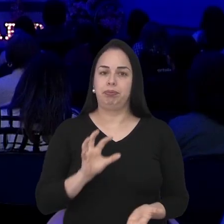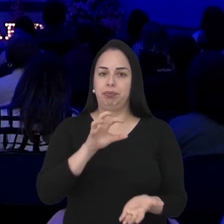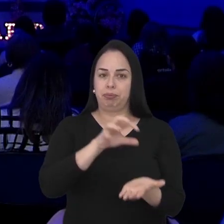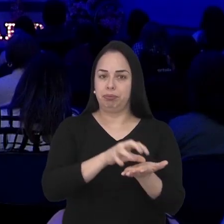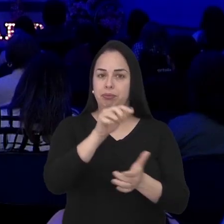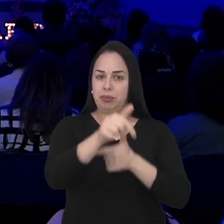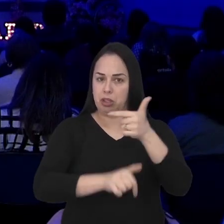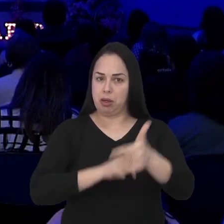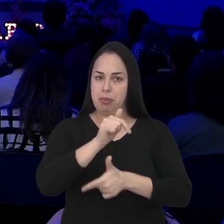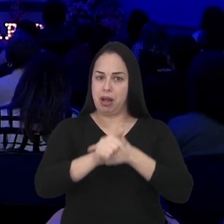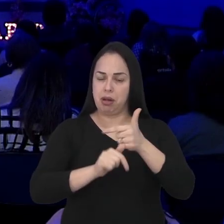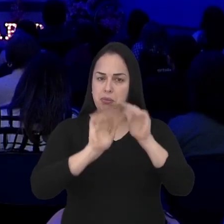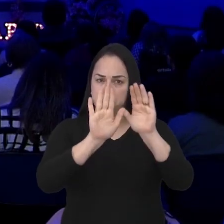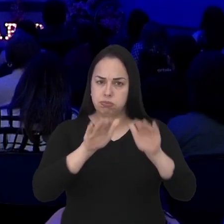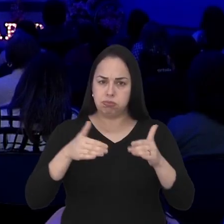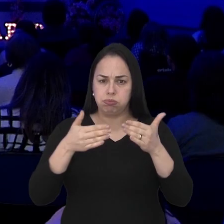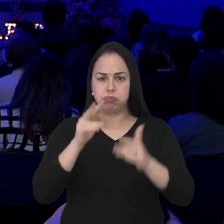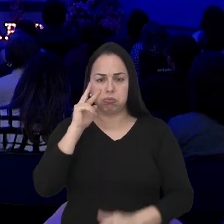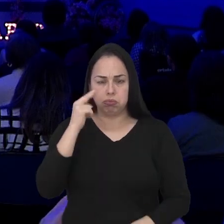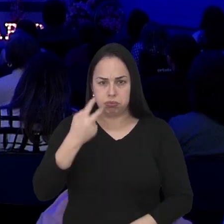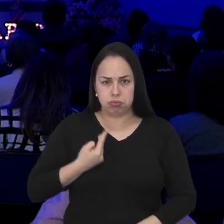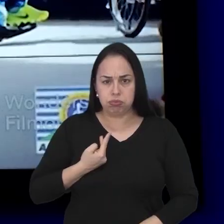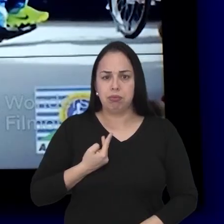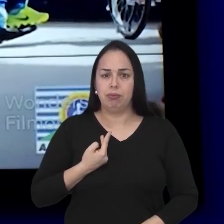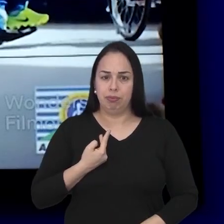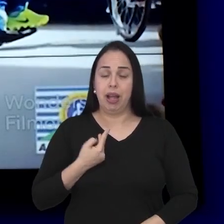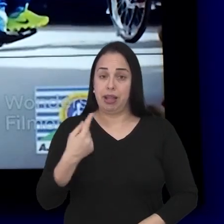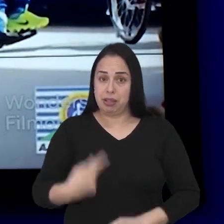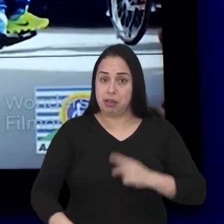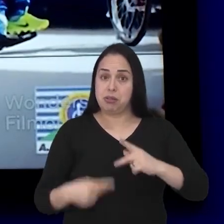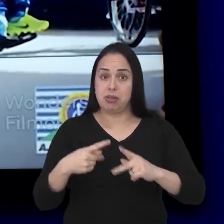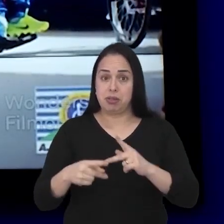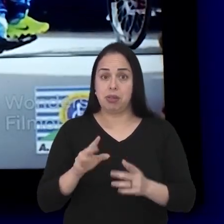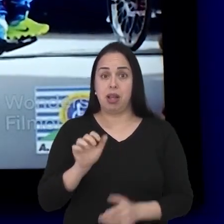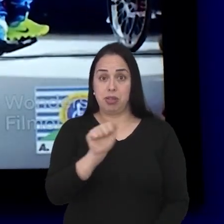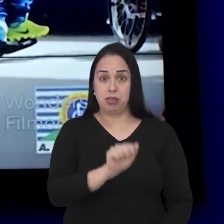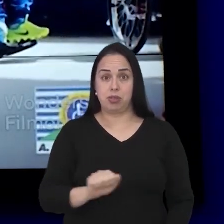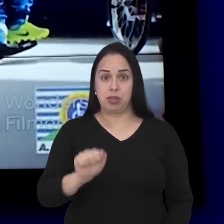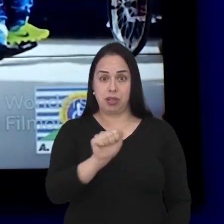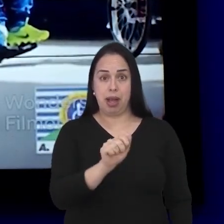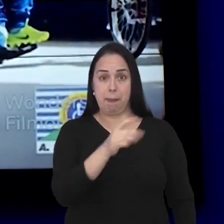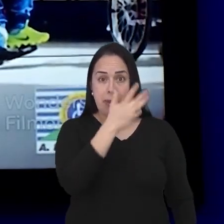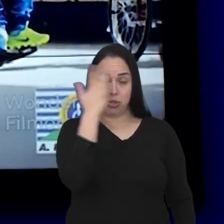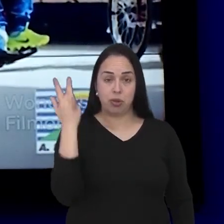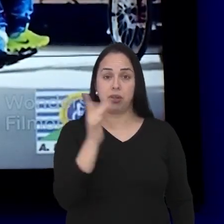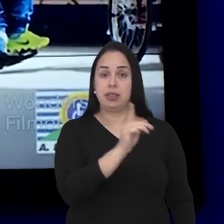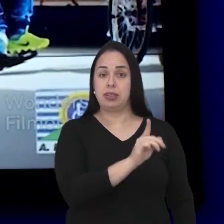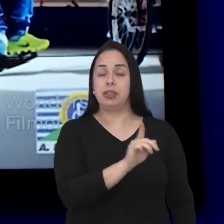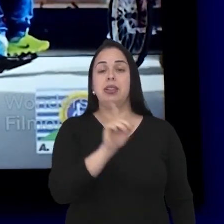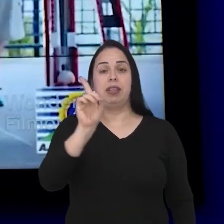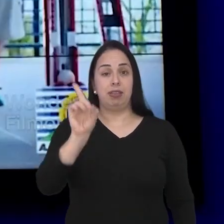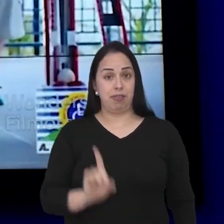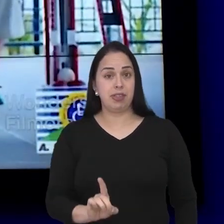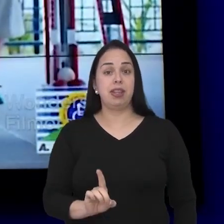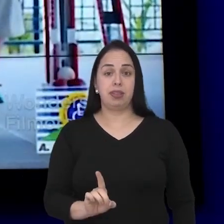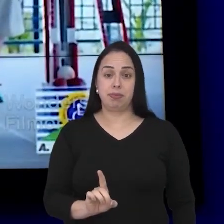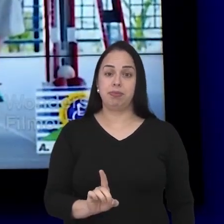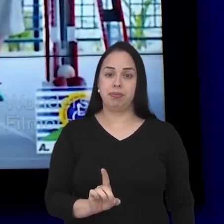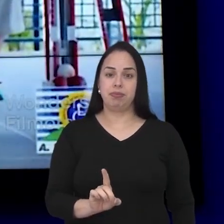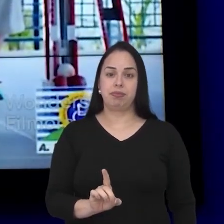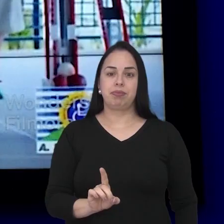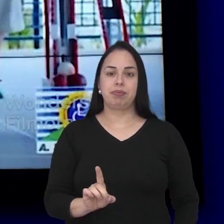Em reconhecimento ao trabalho social desenvolvido em São José dos Campos, a Associação das Pessoas Portadoras